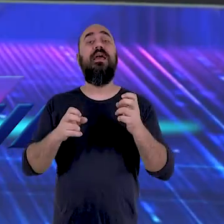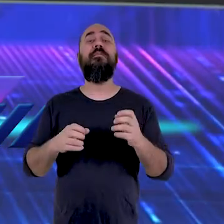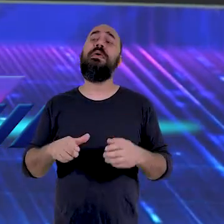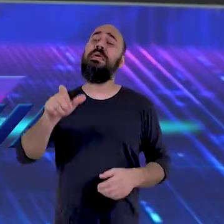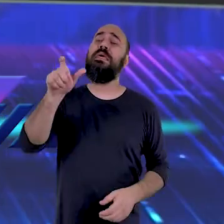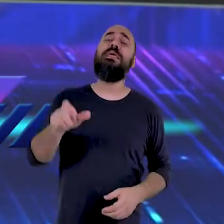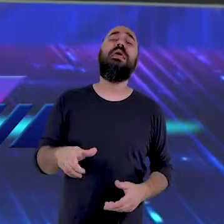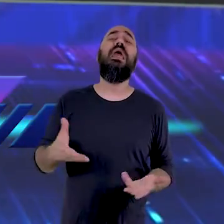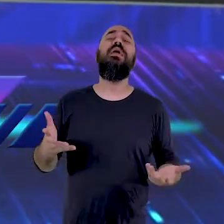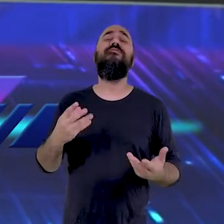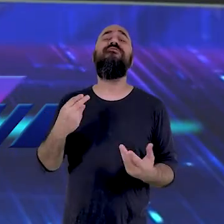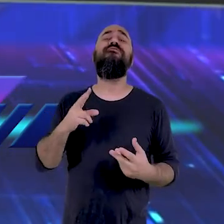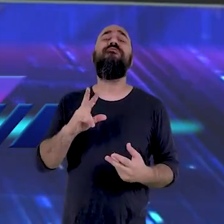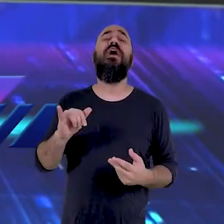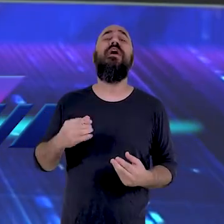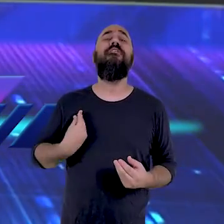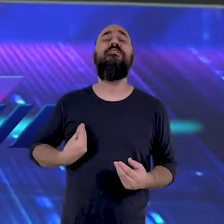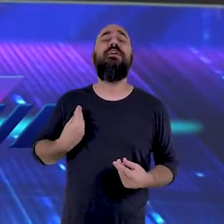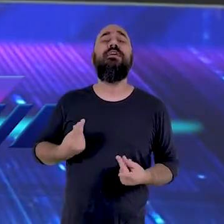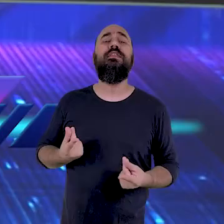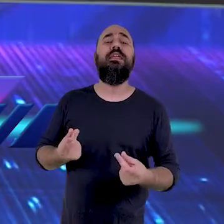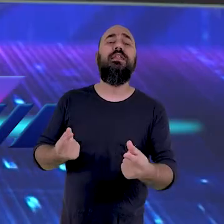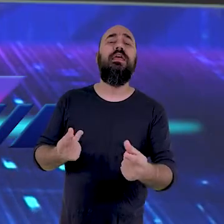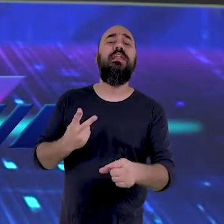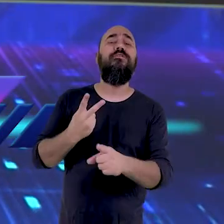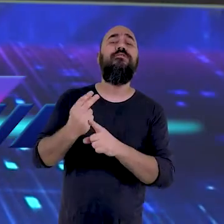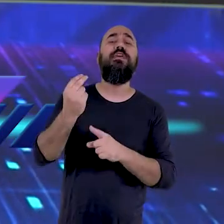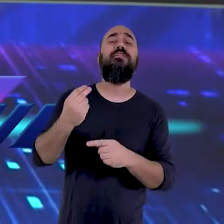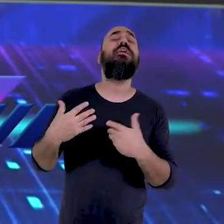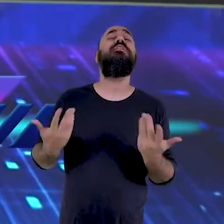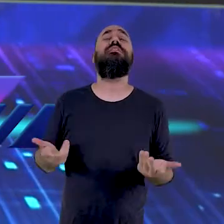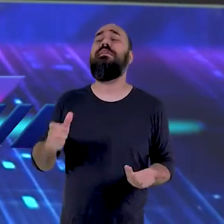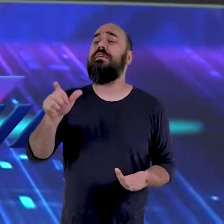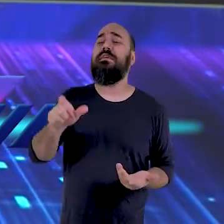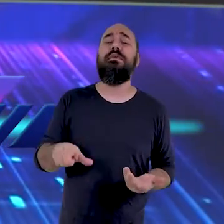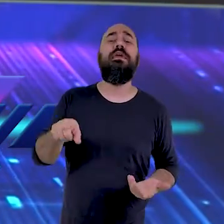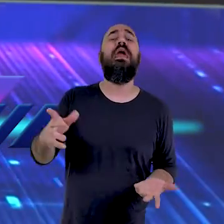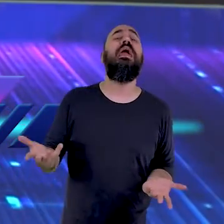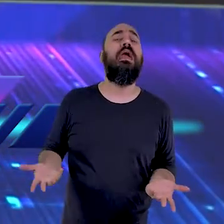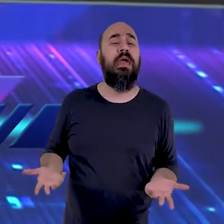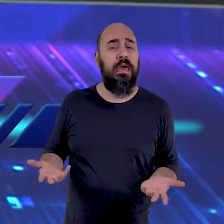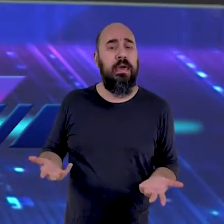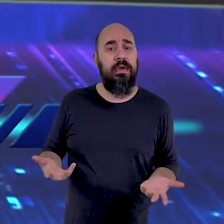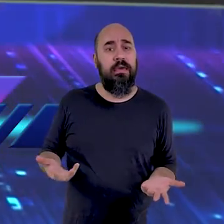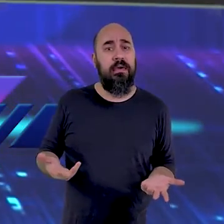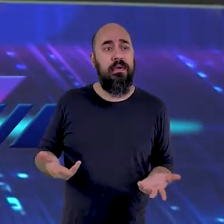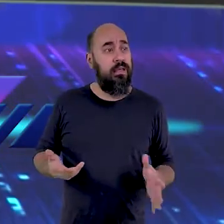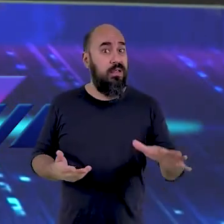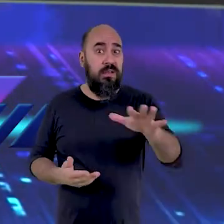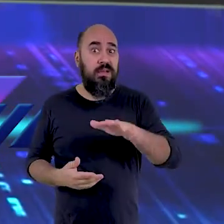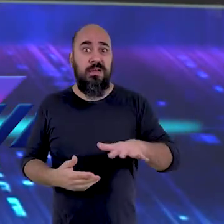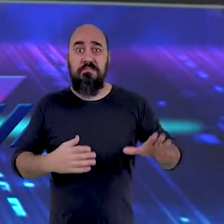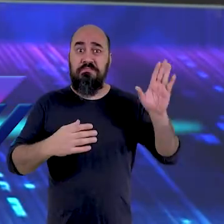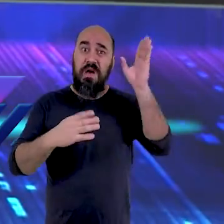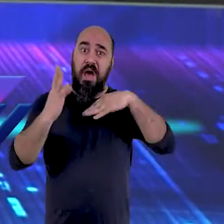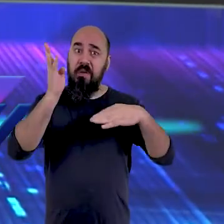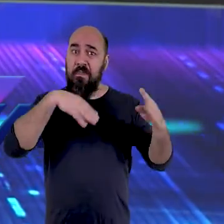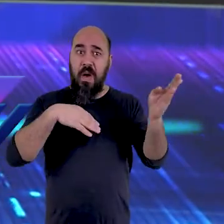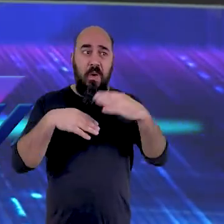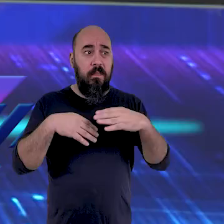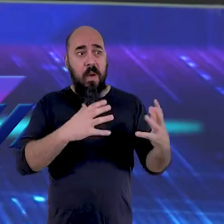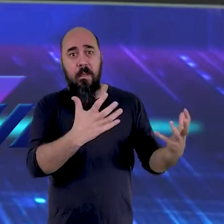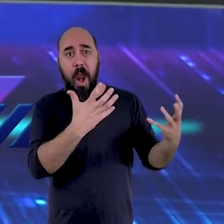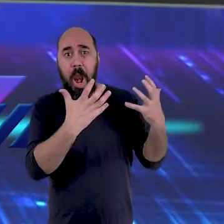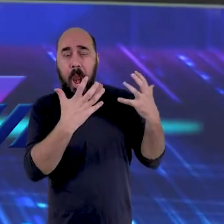receberão a eternidade, aqueles que vencerão todo esse sistema do mal que